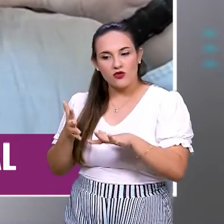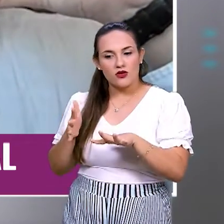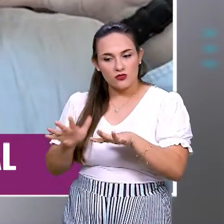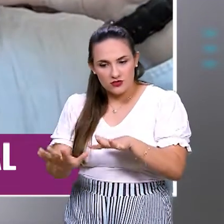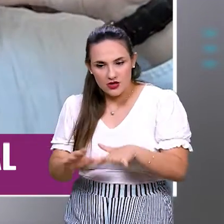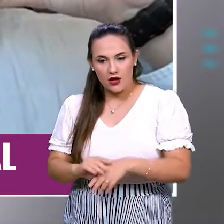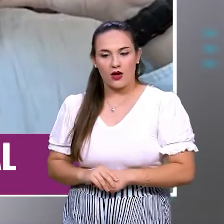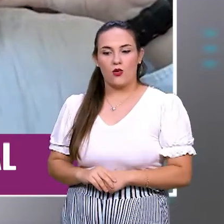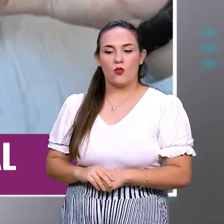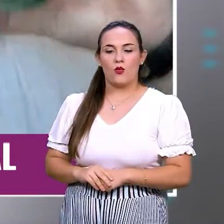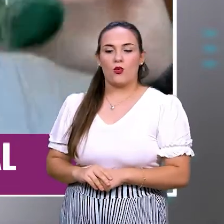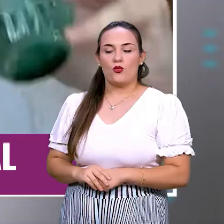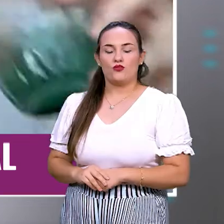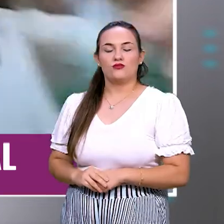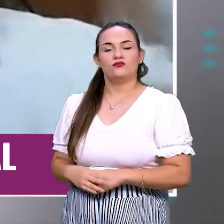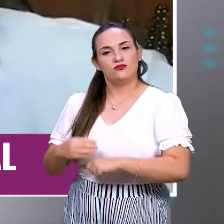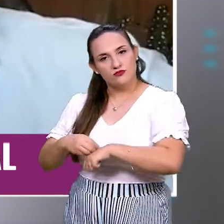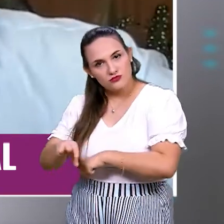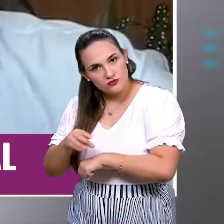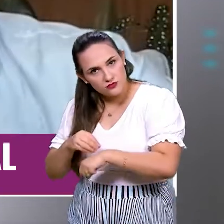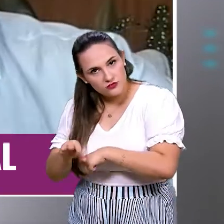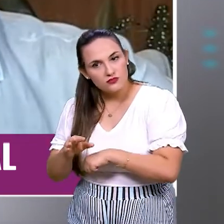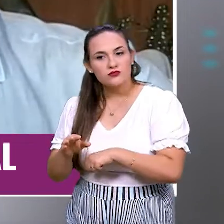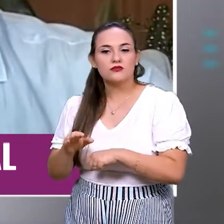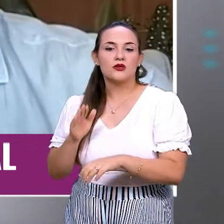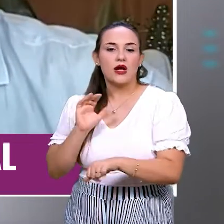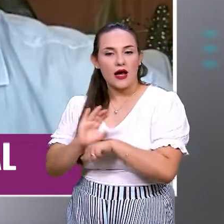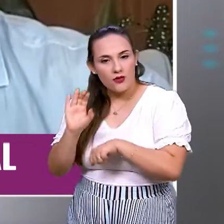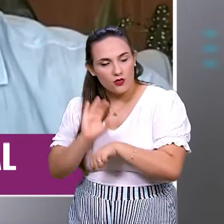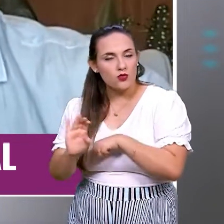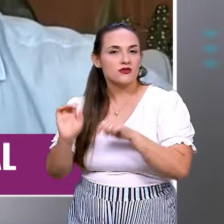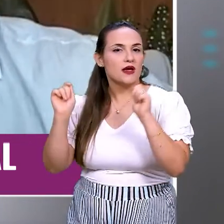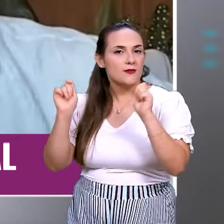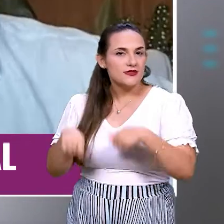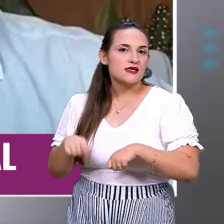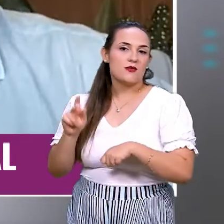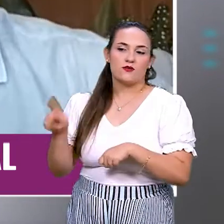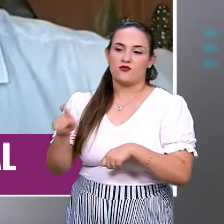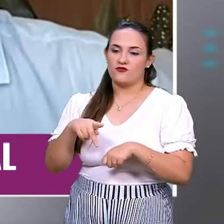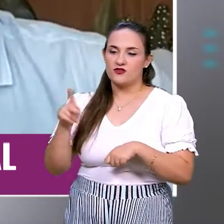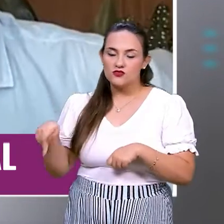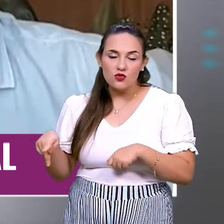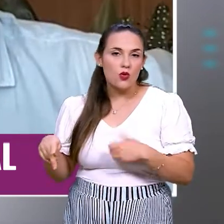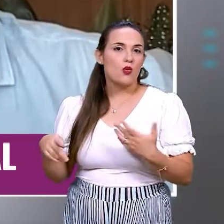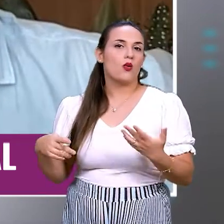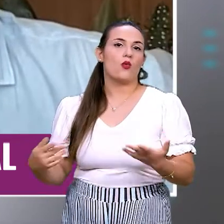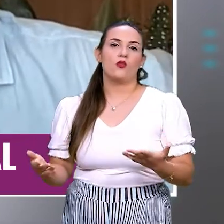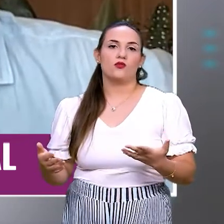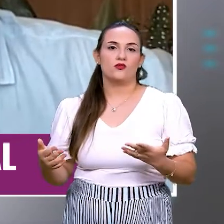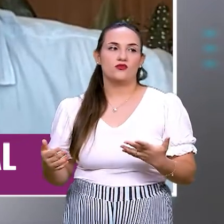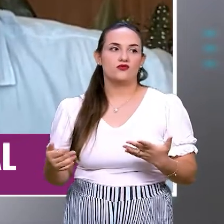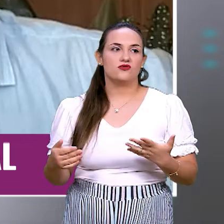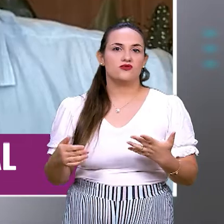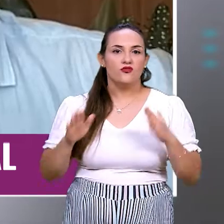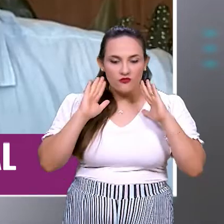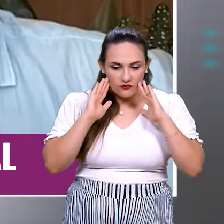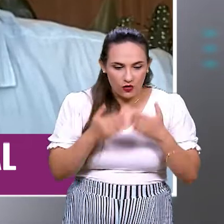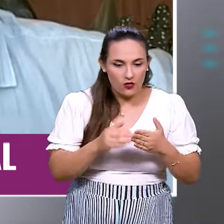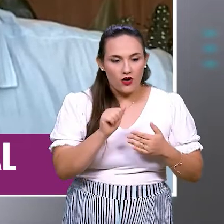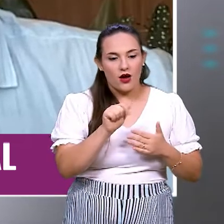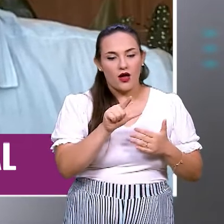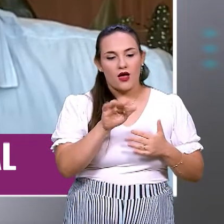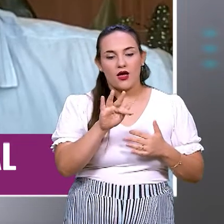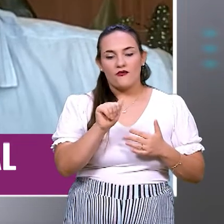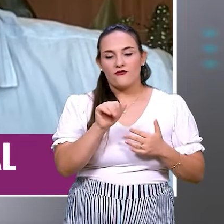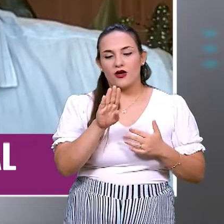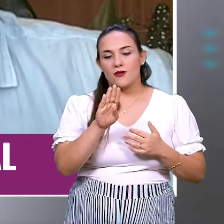nessa perspectiva de inclusão, de levar informação para o corpo docente, de tratar mesmo essa alfabetização